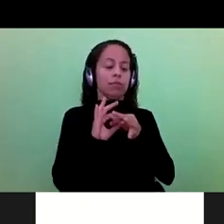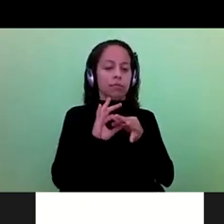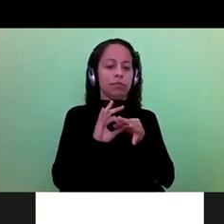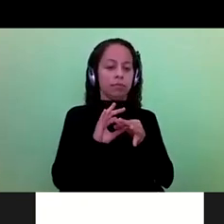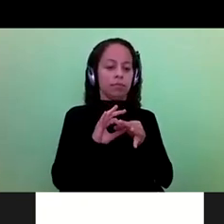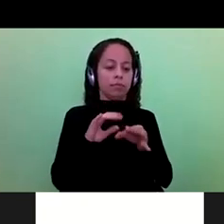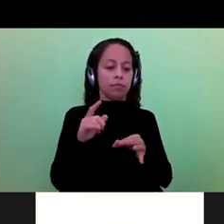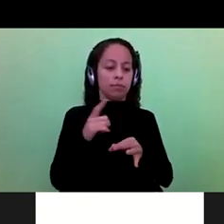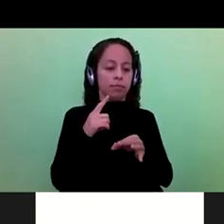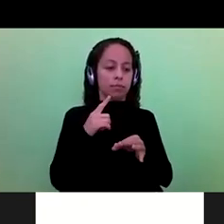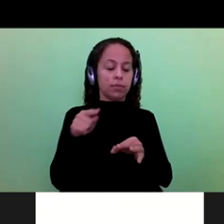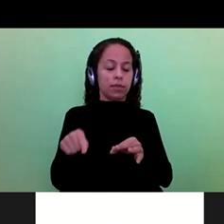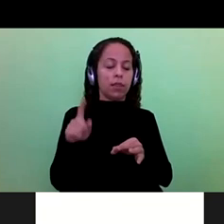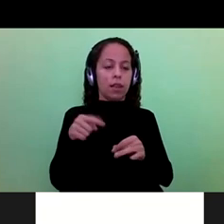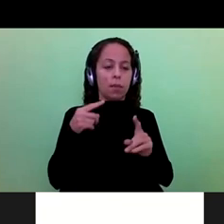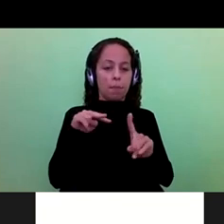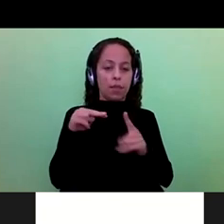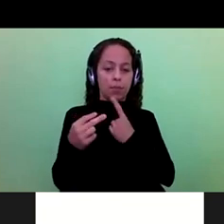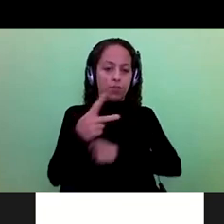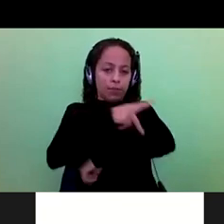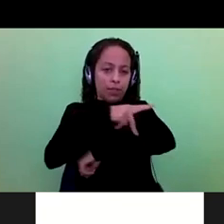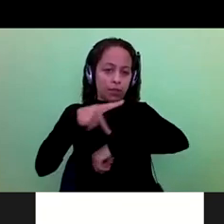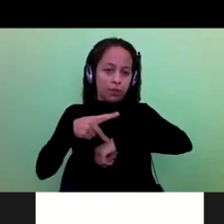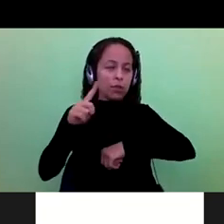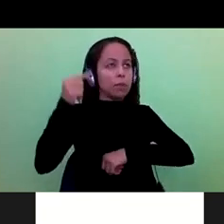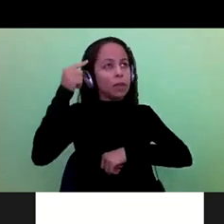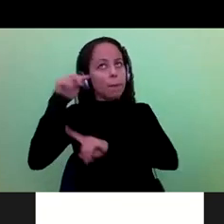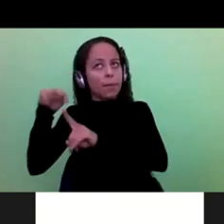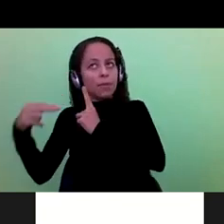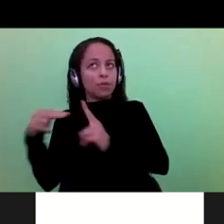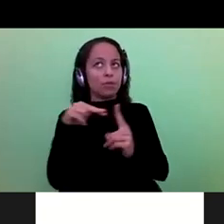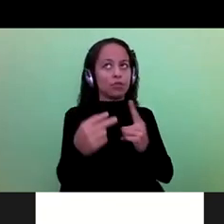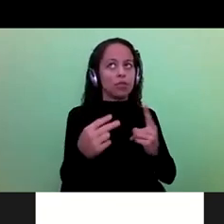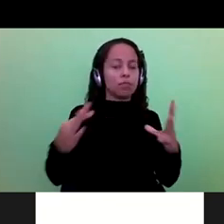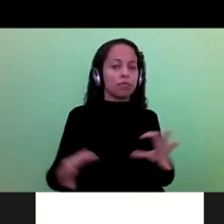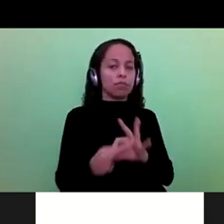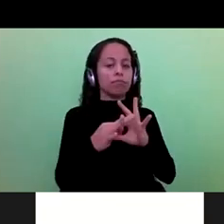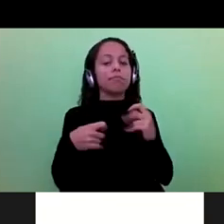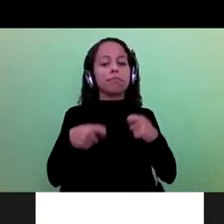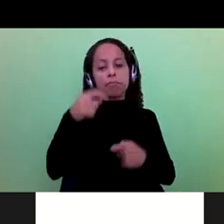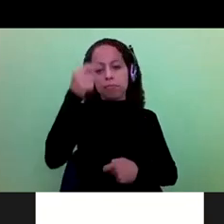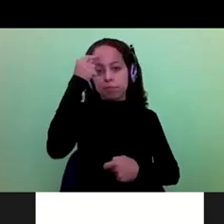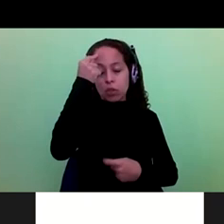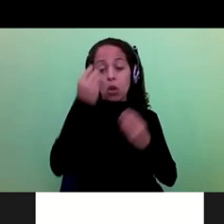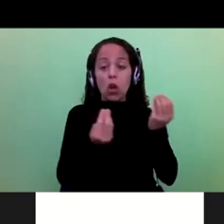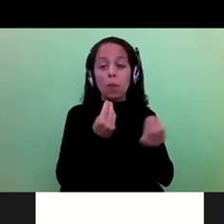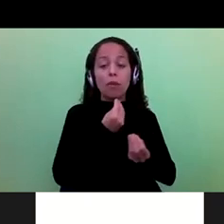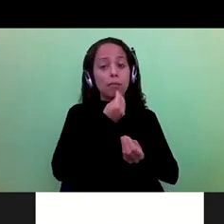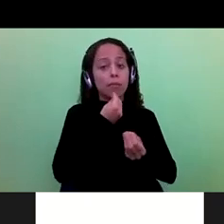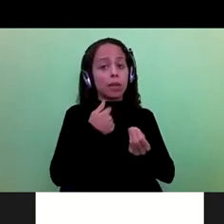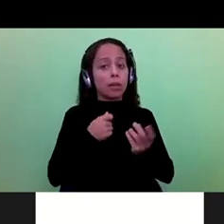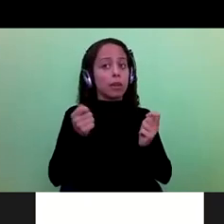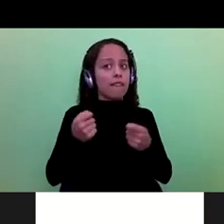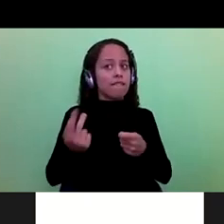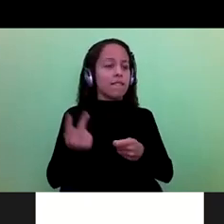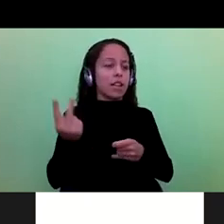tendências pedagógicas, é pensar em que momentos, né, eu vou valorizar mais alguns aspectos